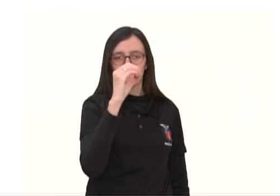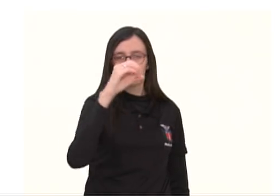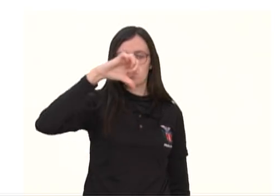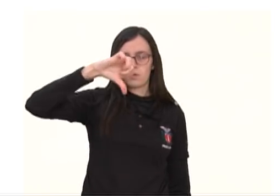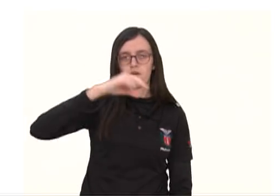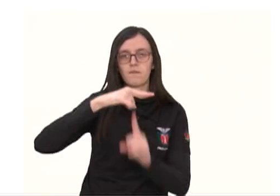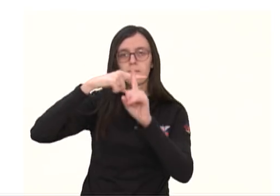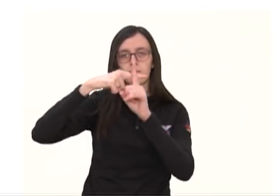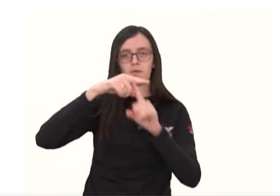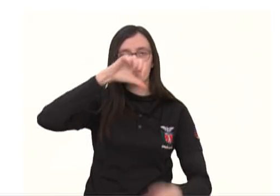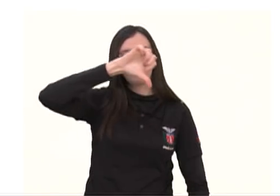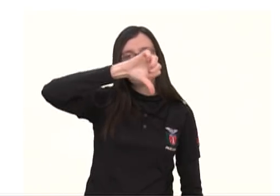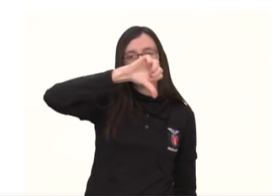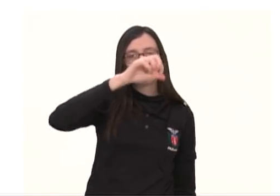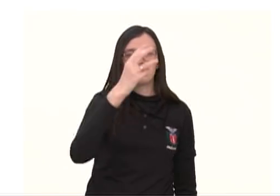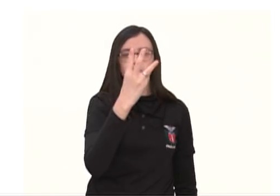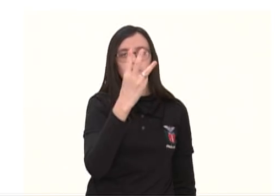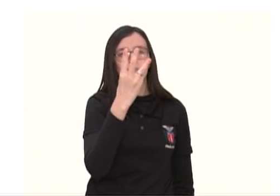738.209 mais